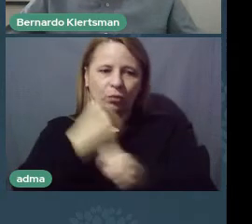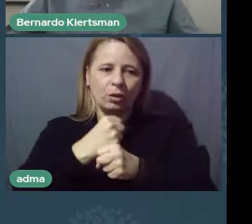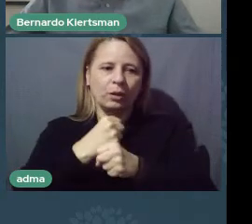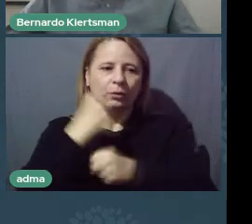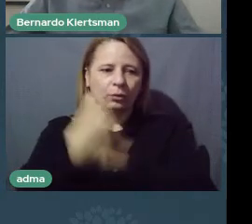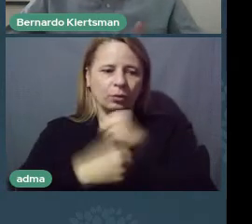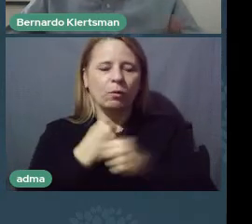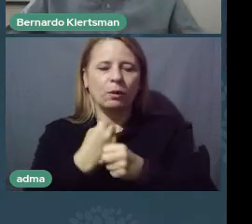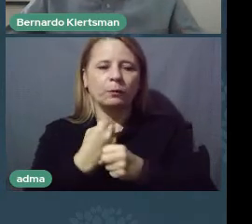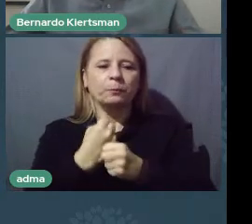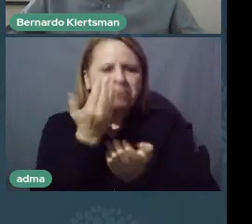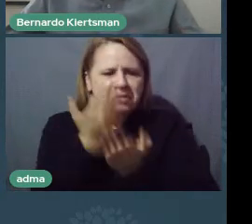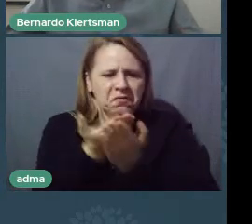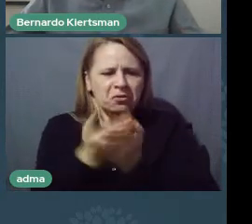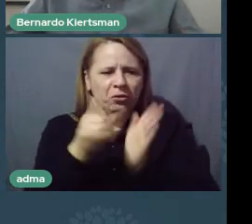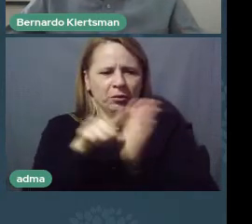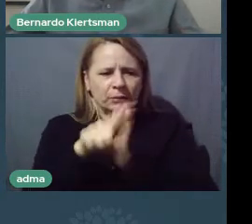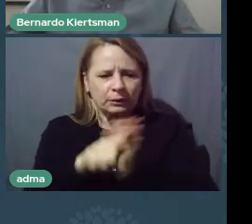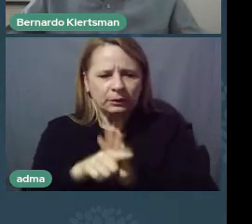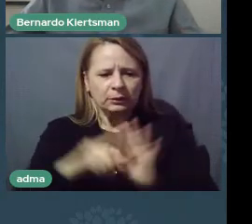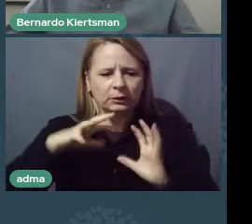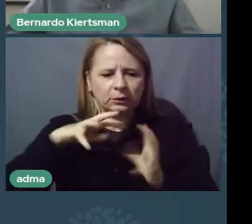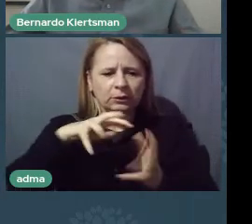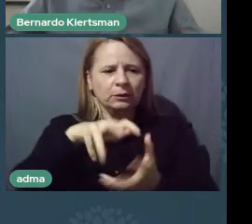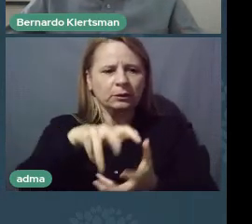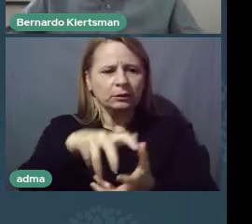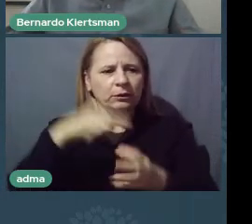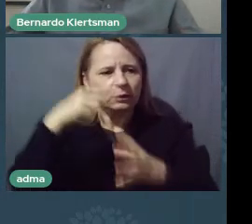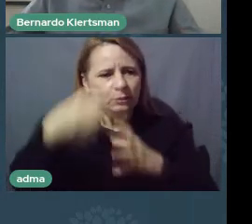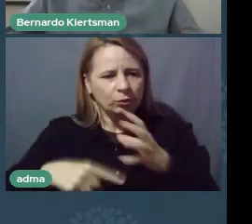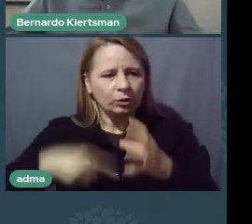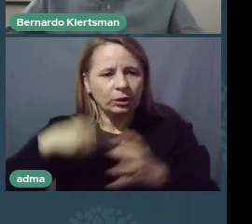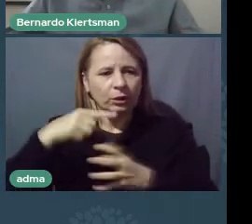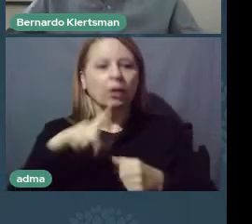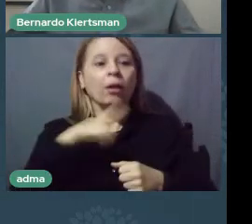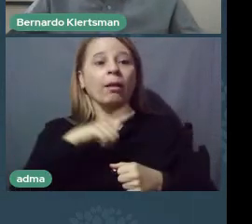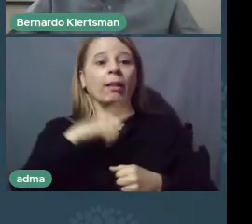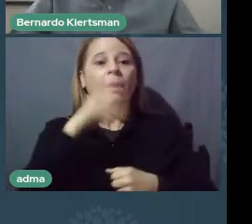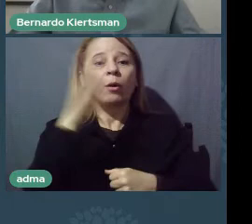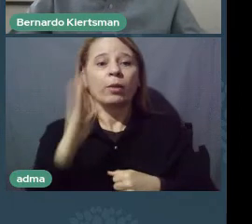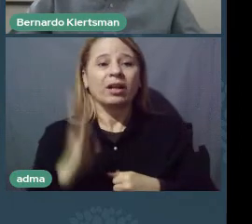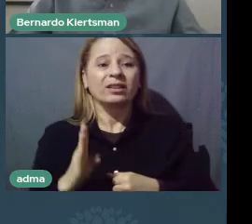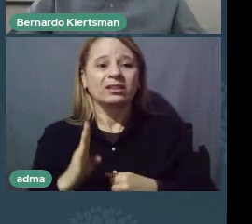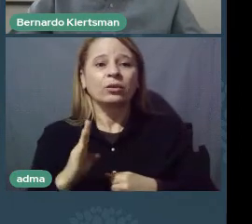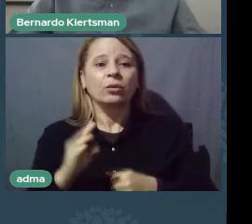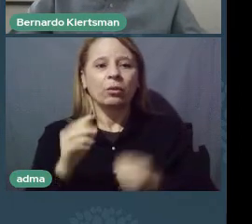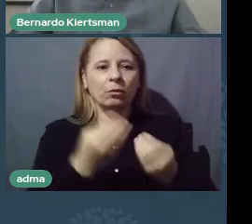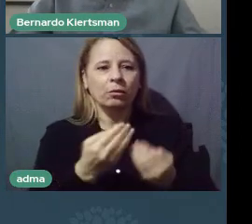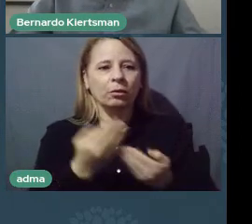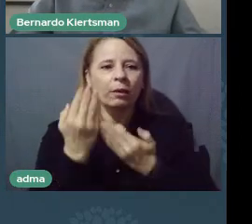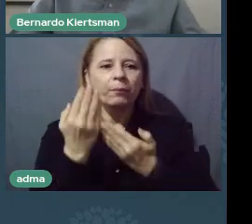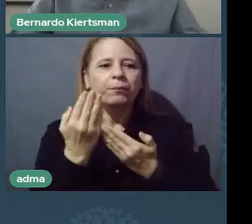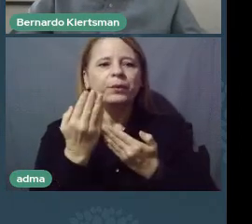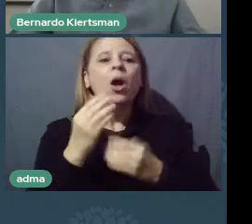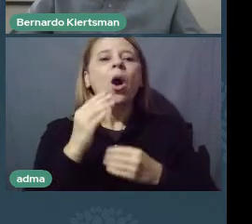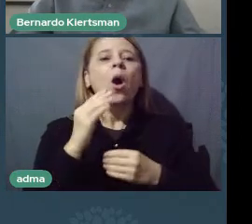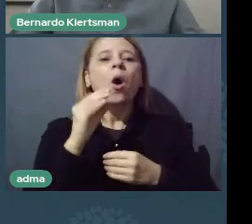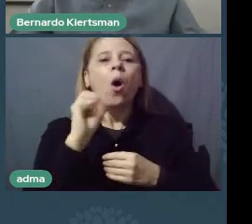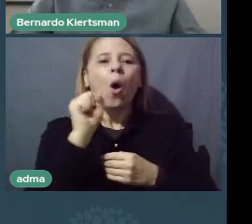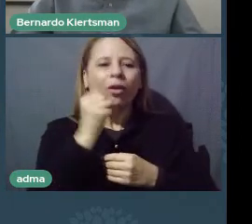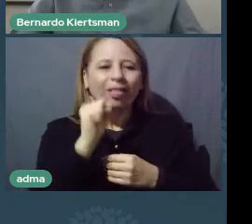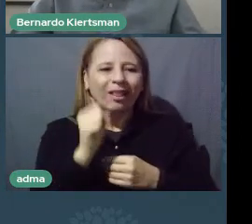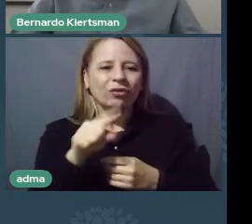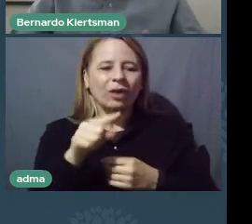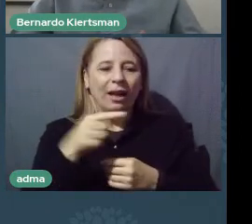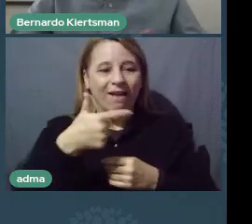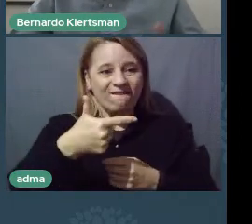asma no mundo inteiro, apresenta o Brasil aqui em 8º lugar, com aproximadamente